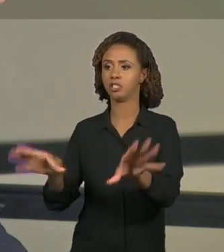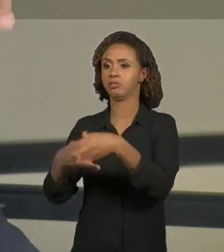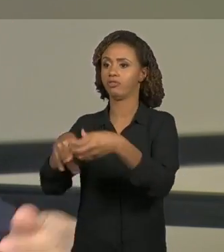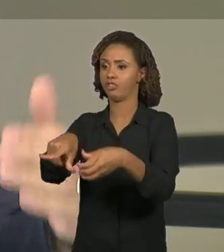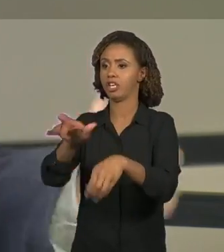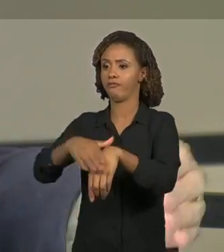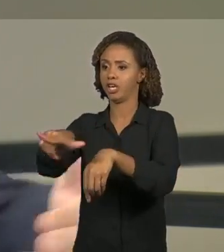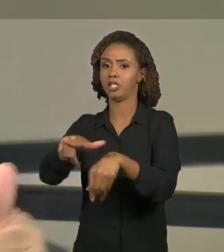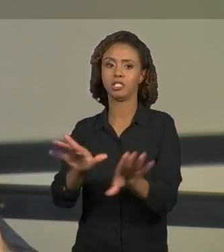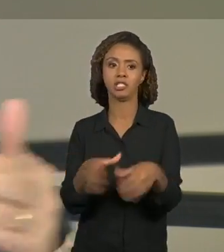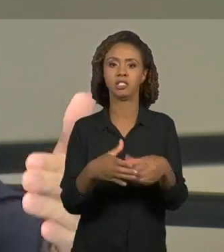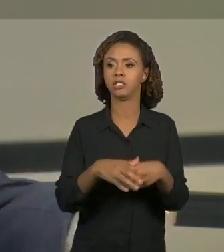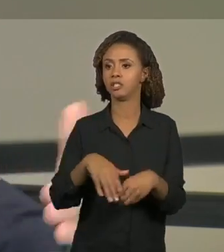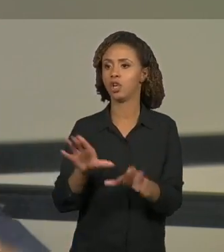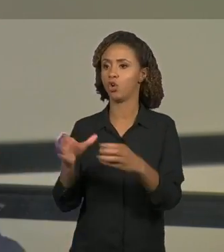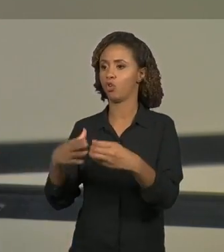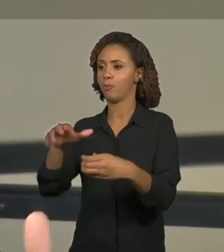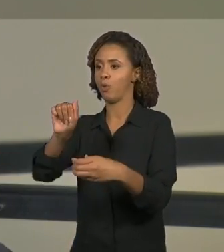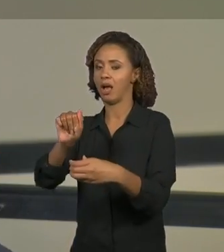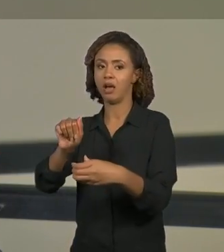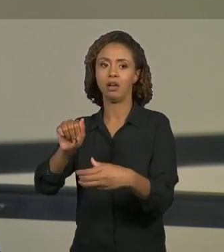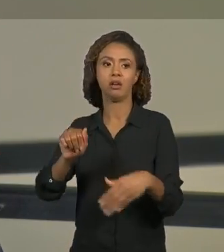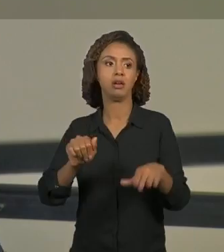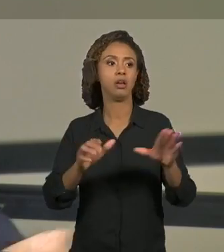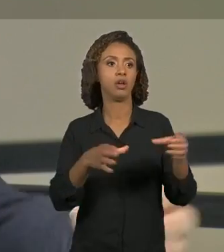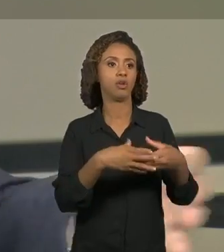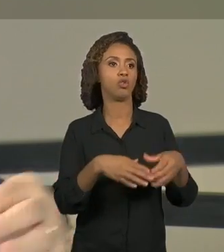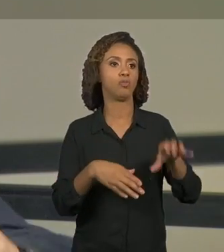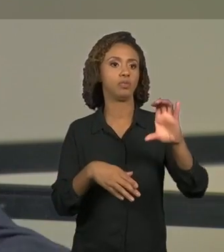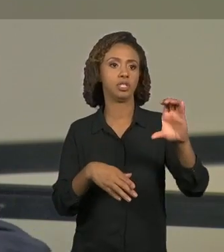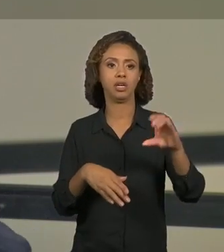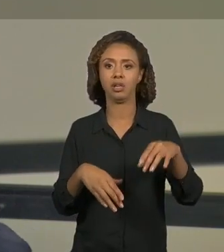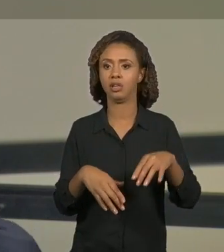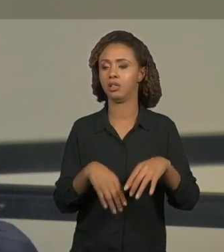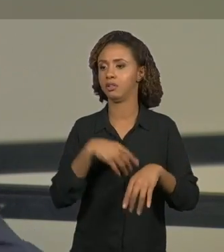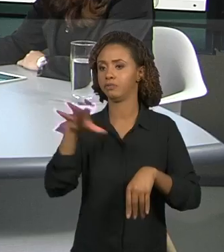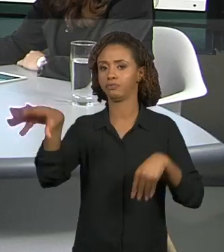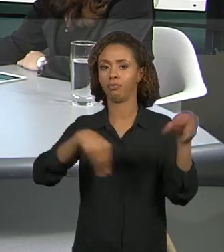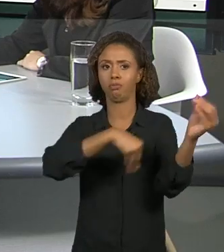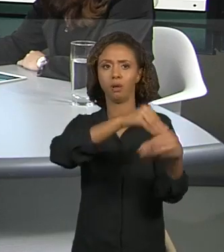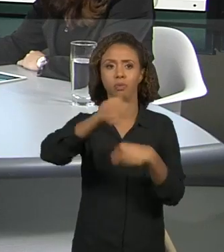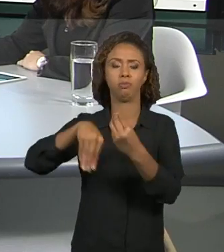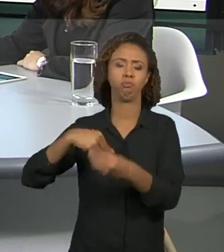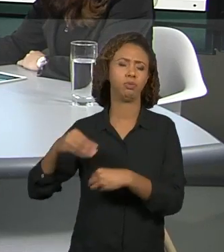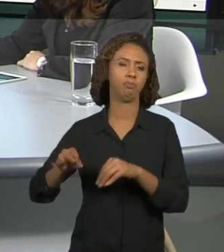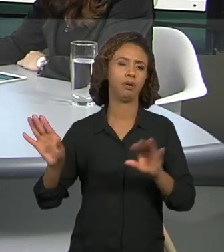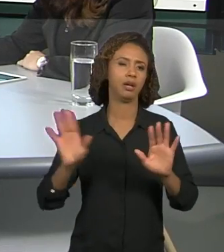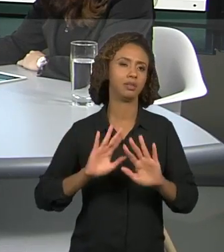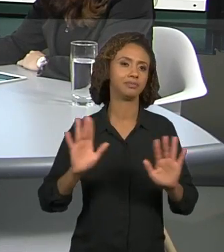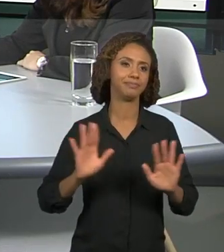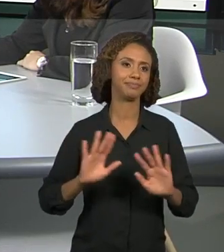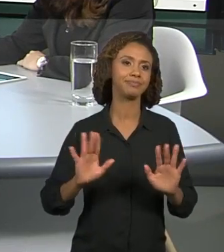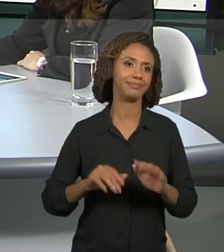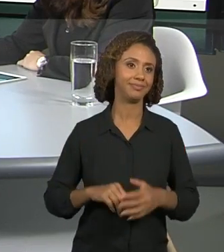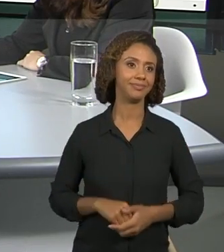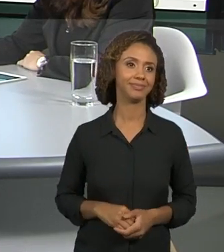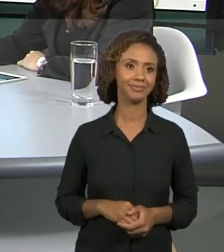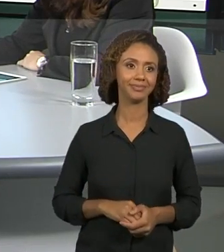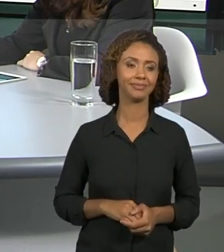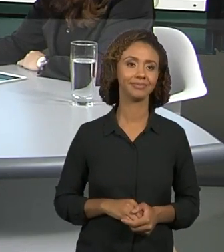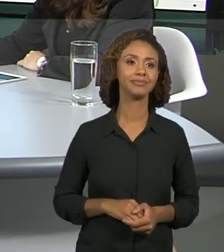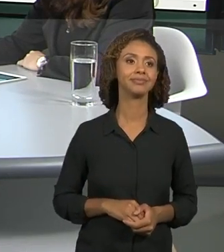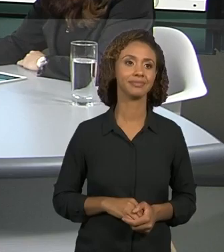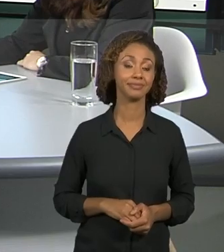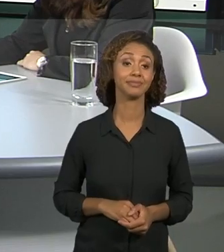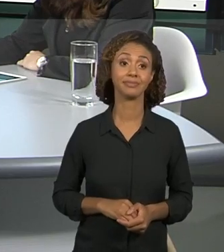alunos da de acessá-la ou né de 1 a 5 de 5 6 a 10 né que vai ser não isso não tá